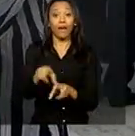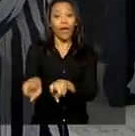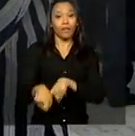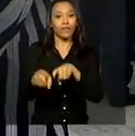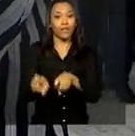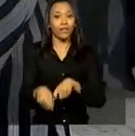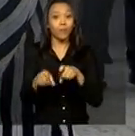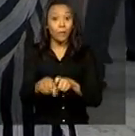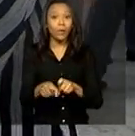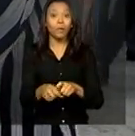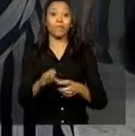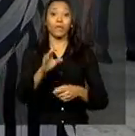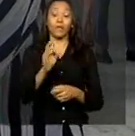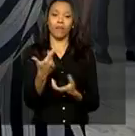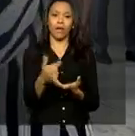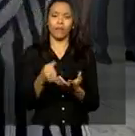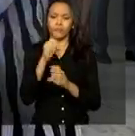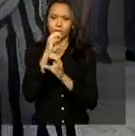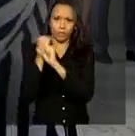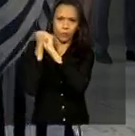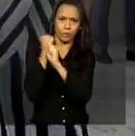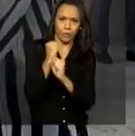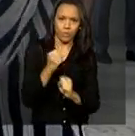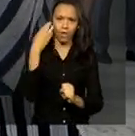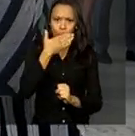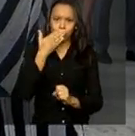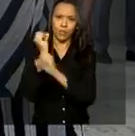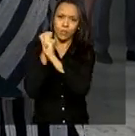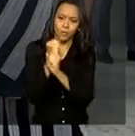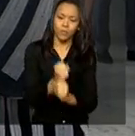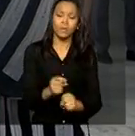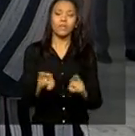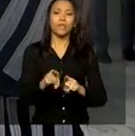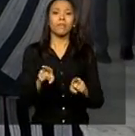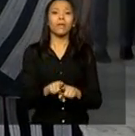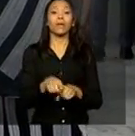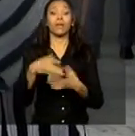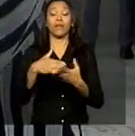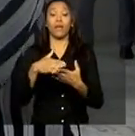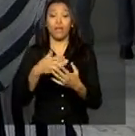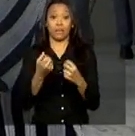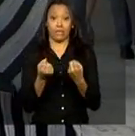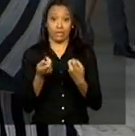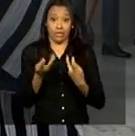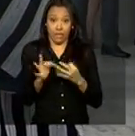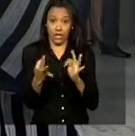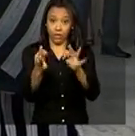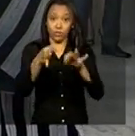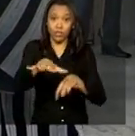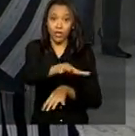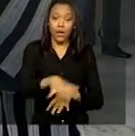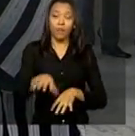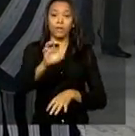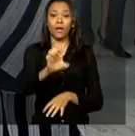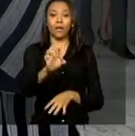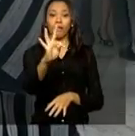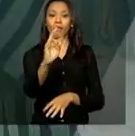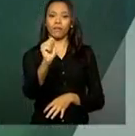Embrapa, plantação de cana-de-açúcar, desenvolvimento de tecnologia de etanol neste país. Né? E acredito